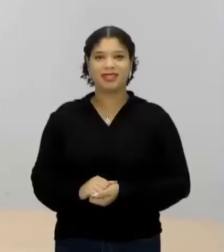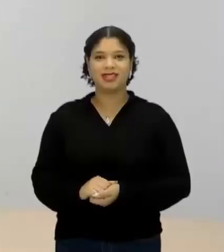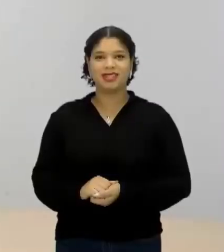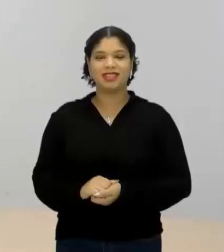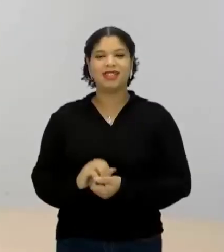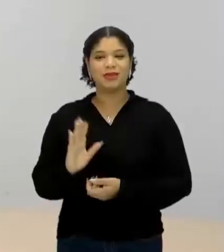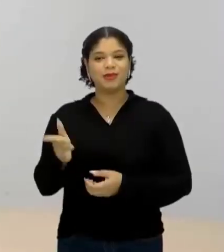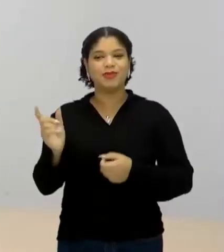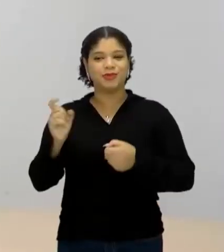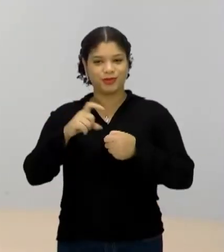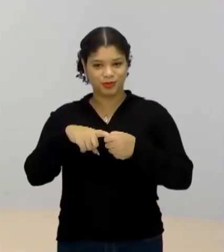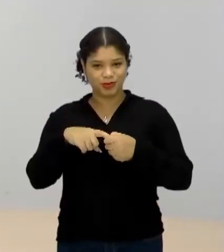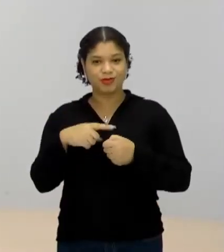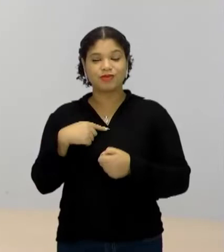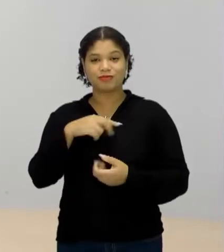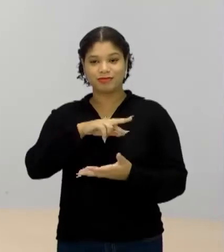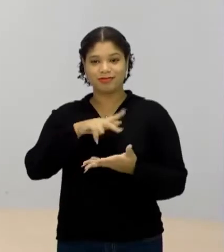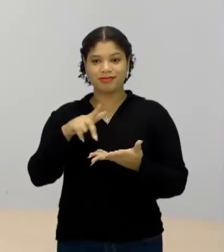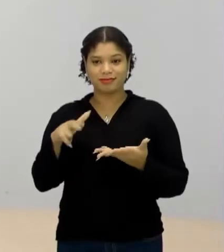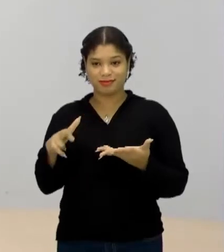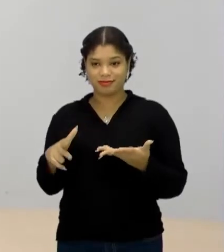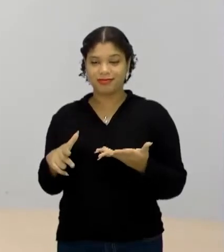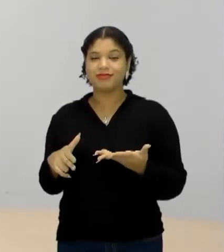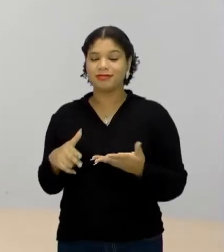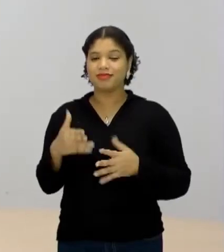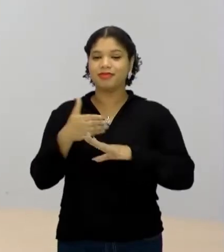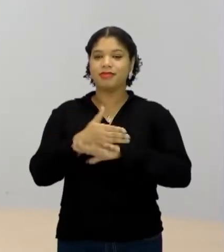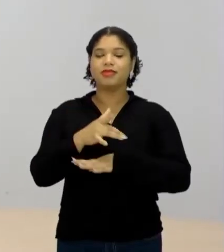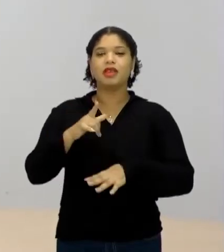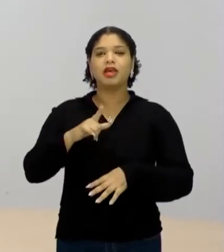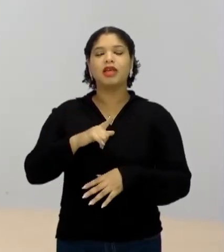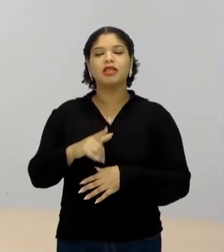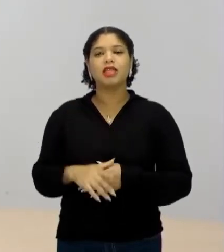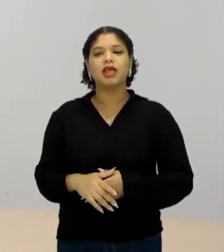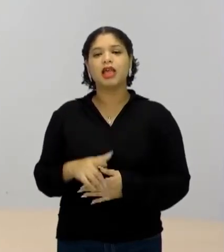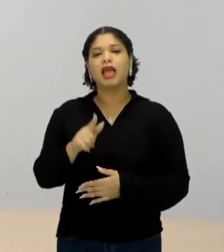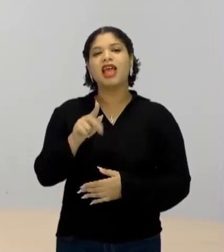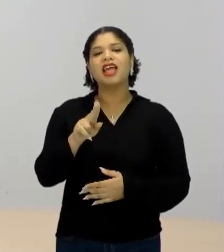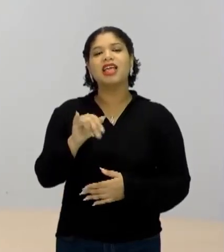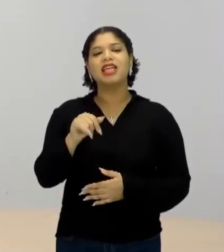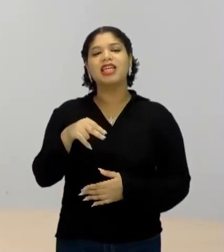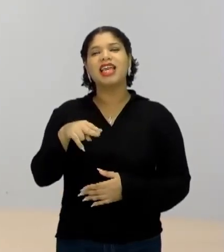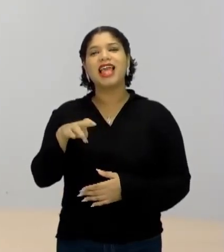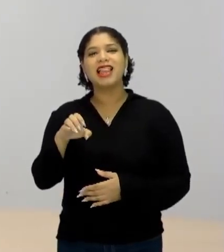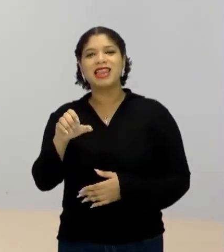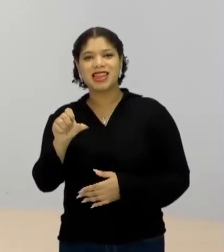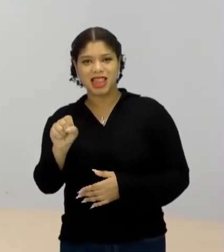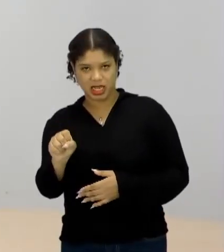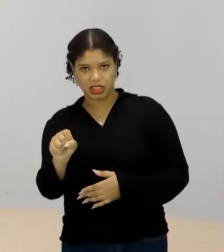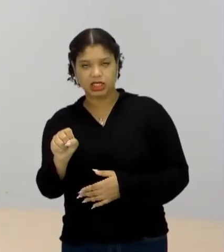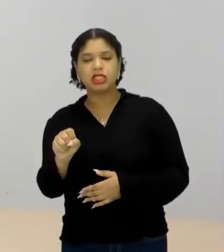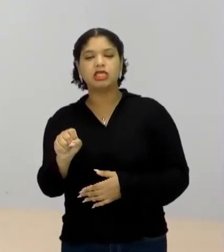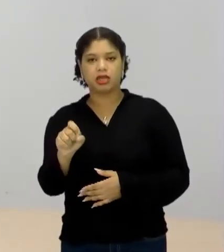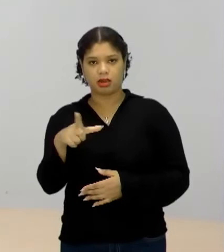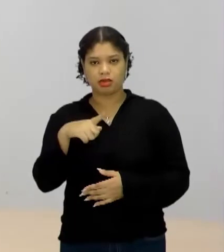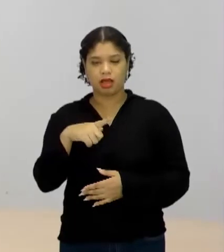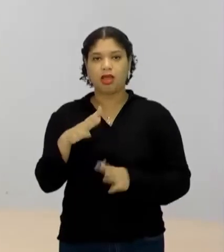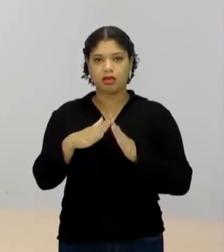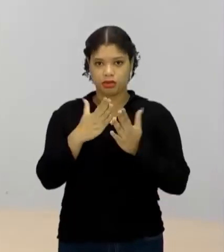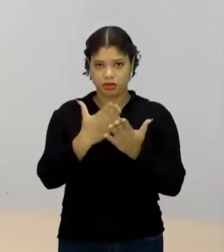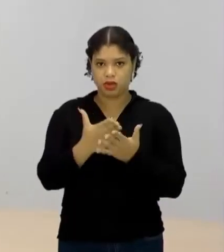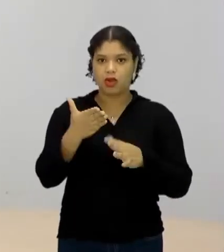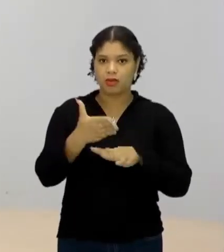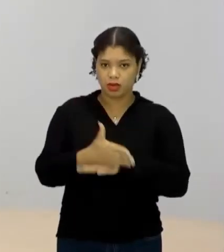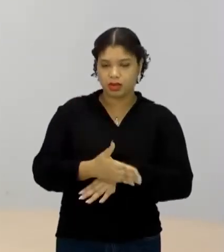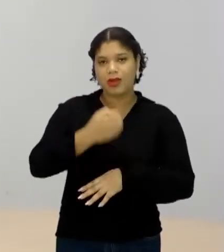Voltamos aqui, Roberta, com várias escolinhas participando. Ó, tem a escola professor Guinness Afonso Morales de Neves Paulista, dando boa